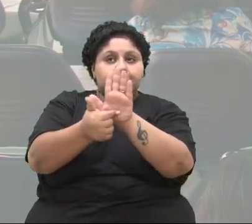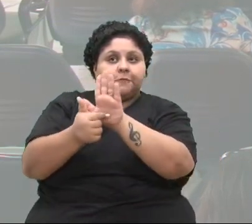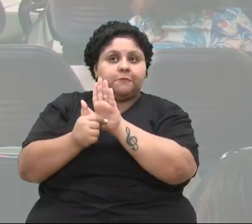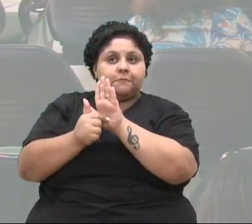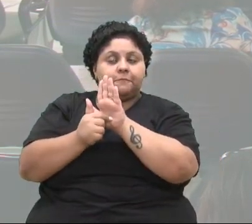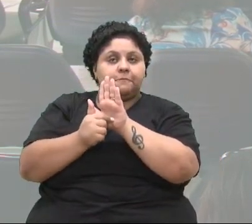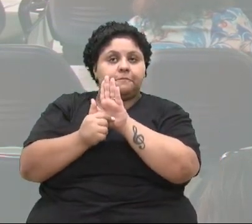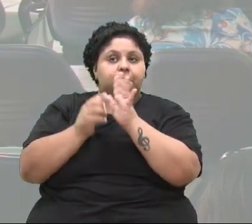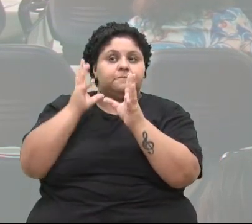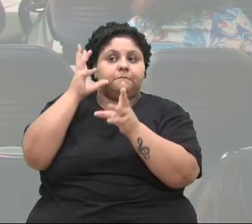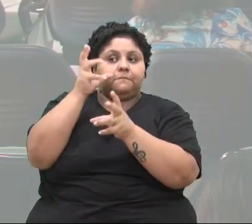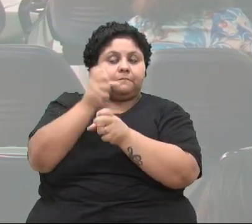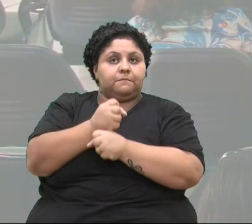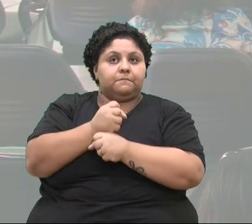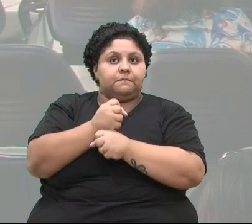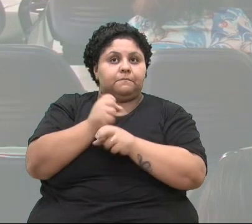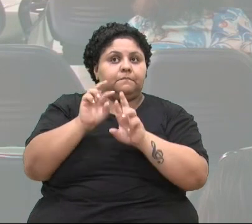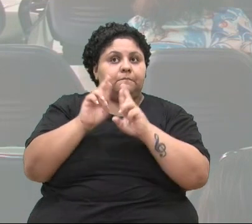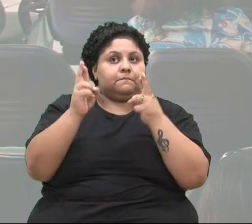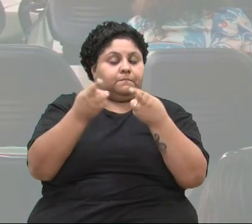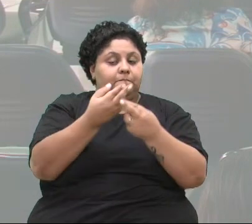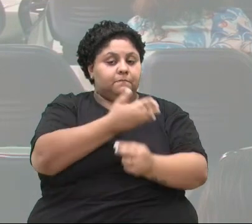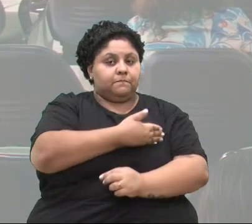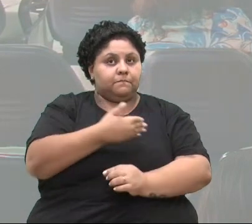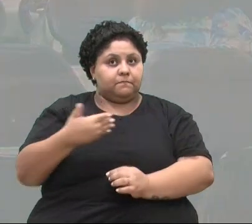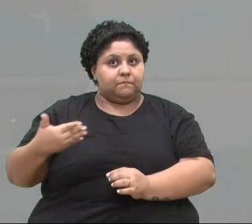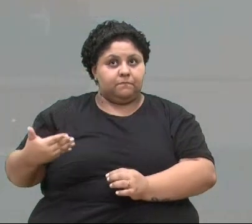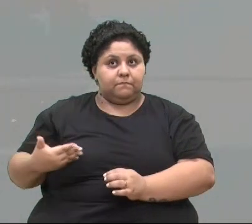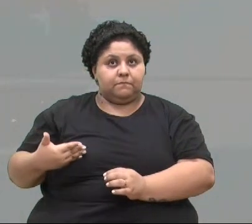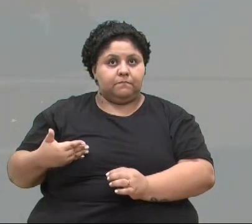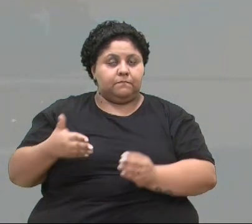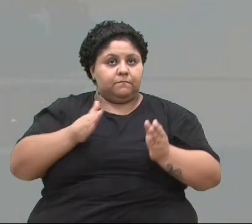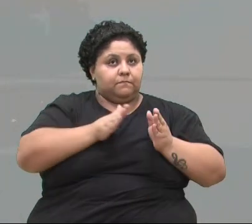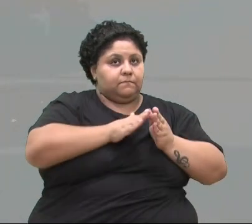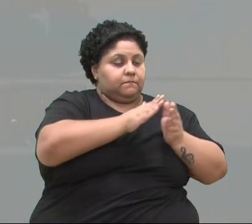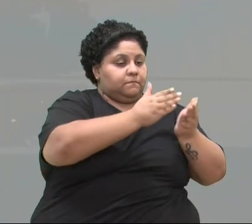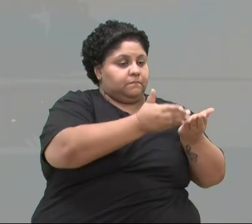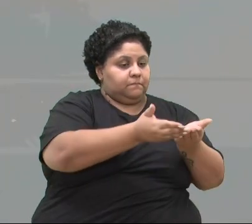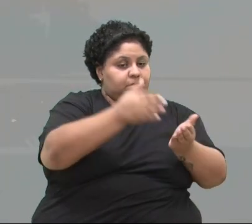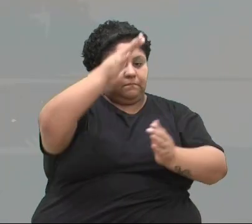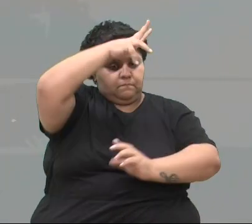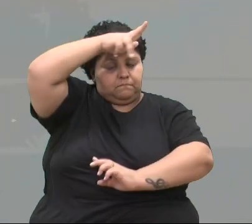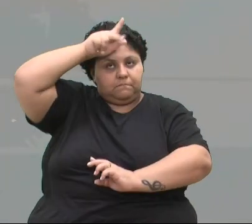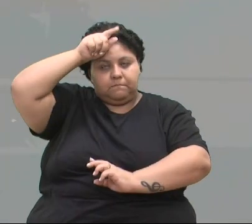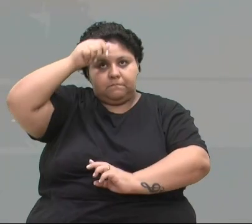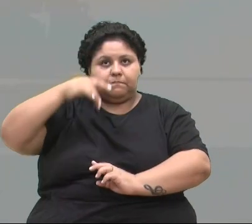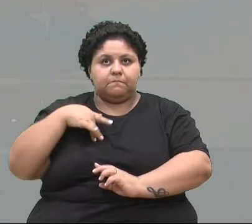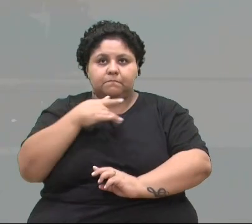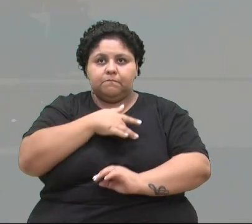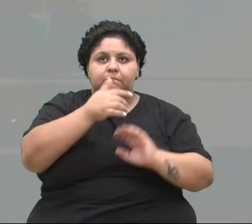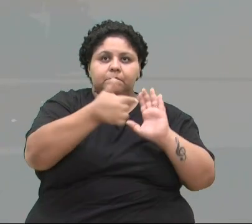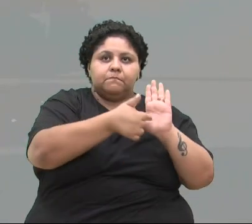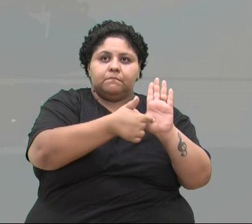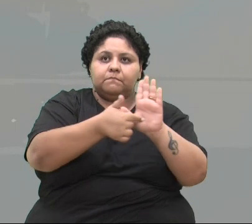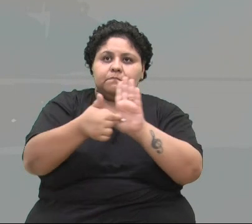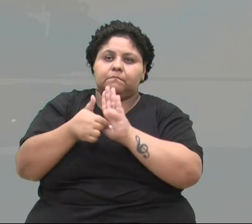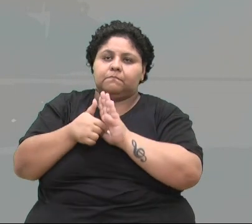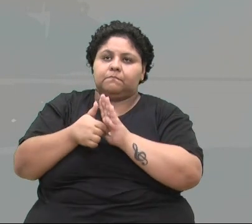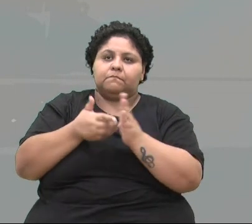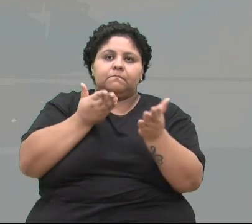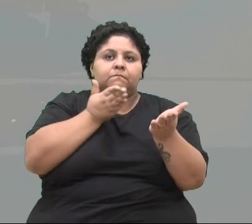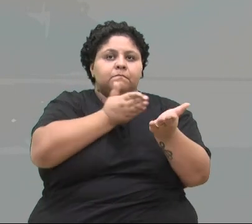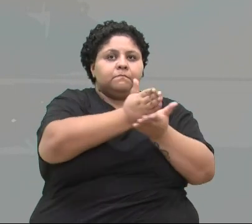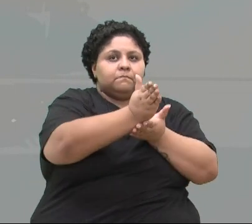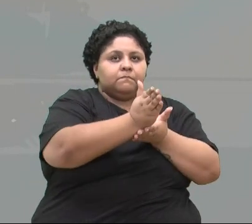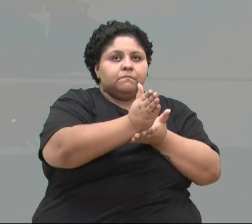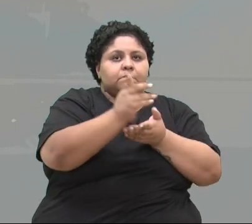de contas em audiência pública e ao Conselho Municipal de Saúde. A apresentação e aprovação do Conselho